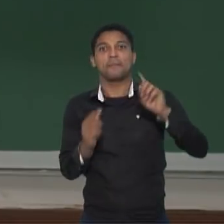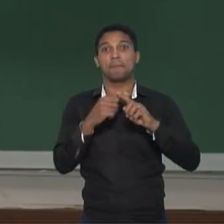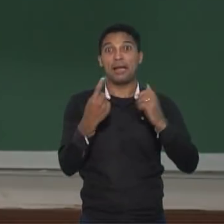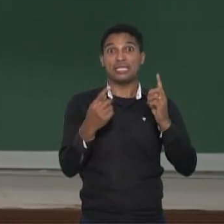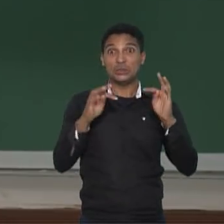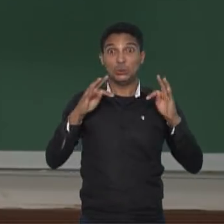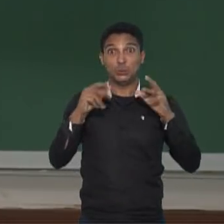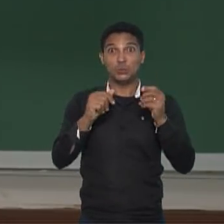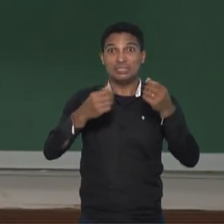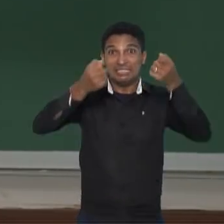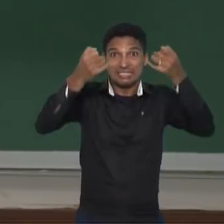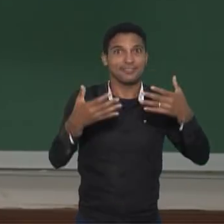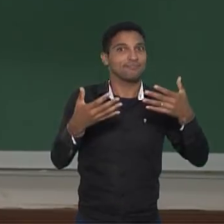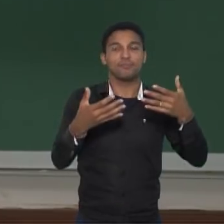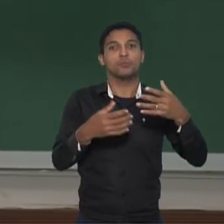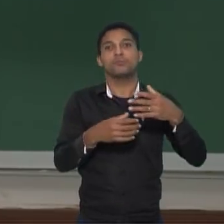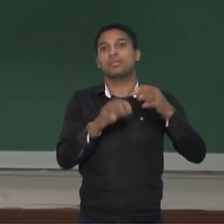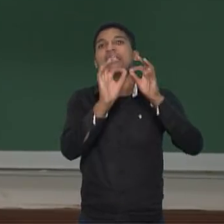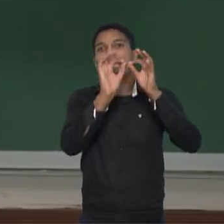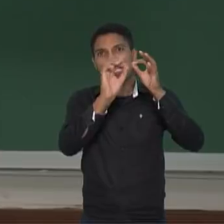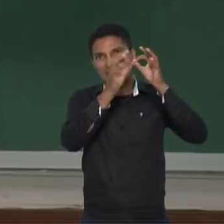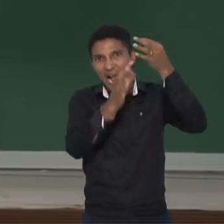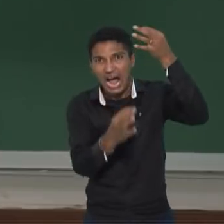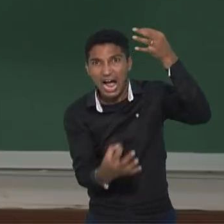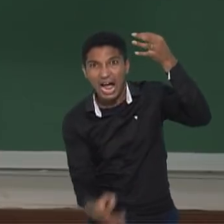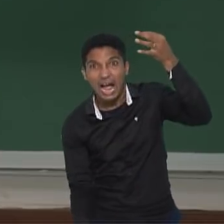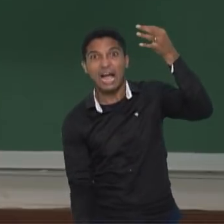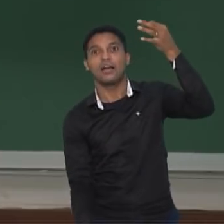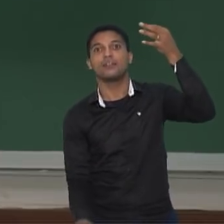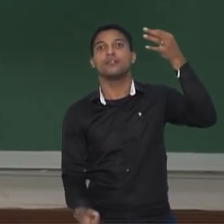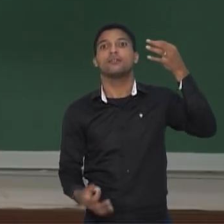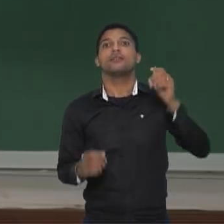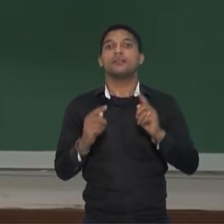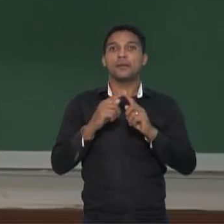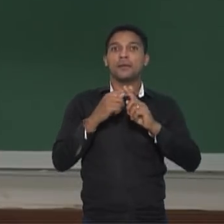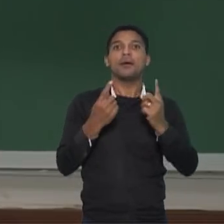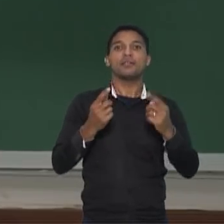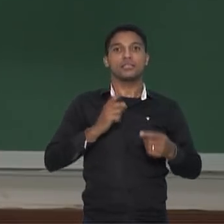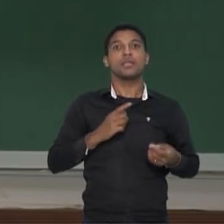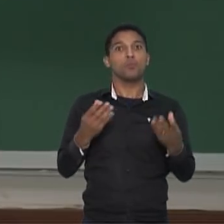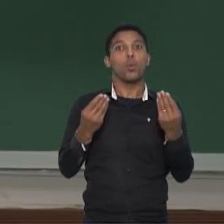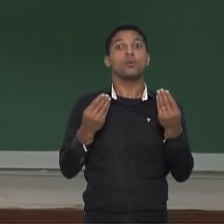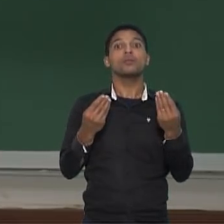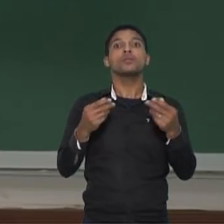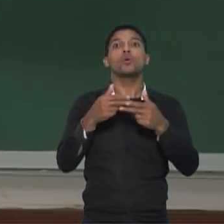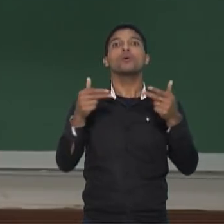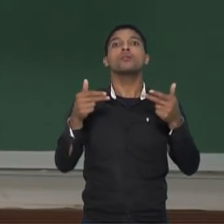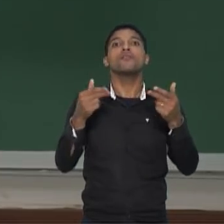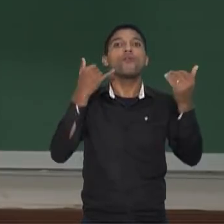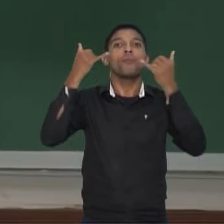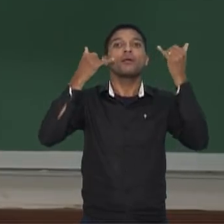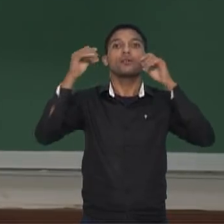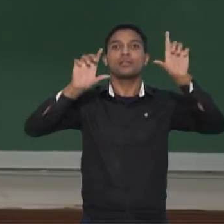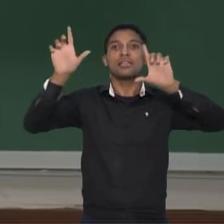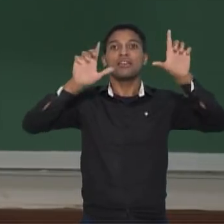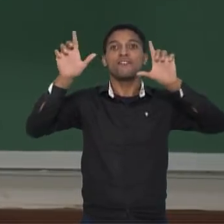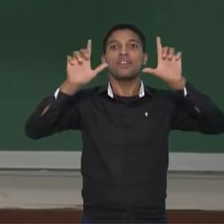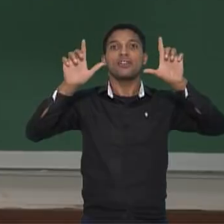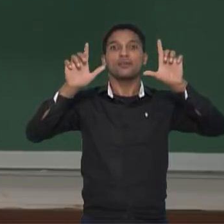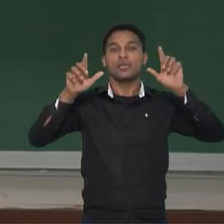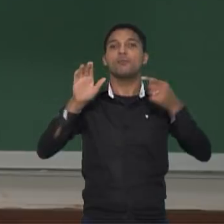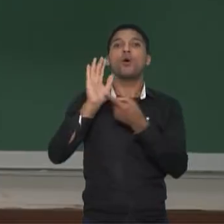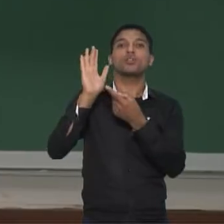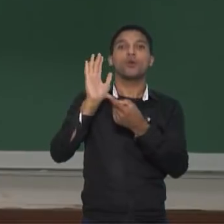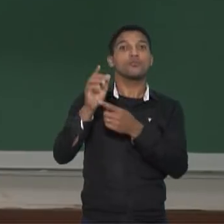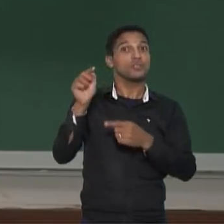se aprofundar, né? Mas tem muita coisa da mídia que trazem questões legais para pensar nisso, né? Eu trouxe